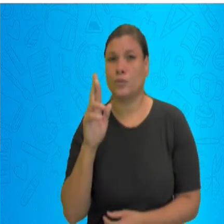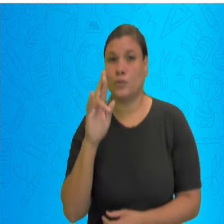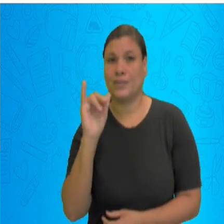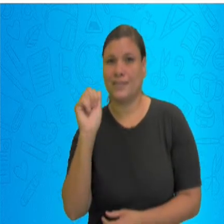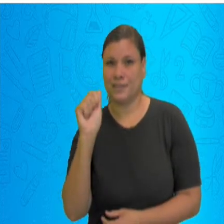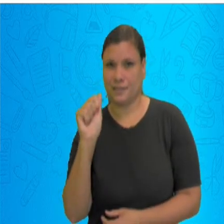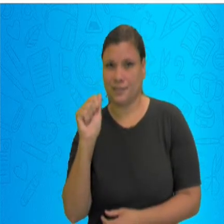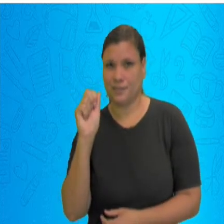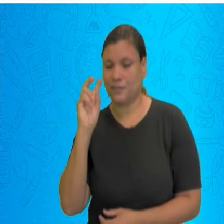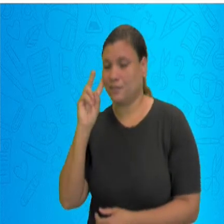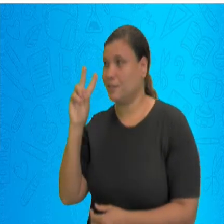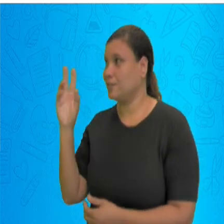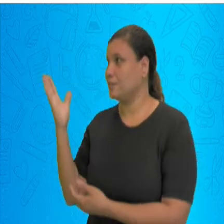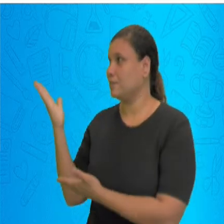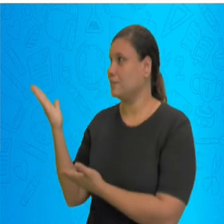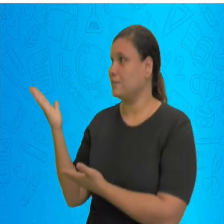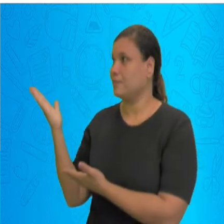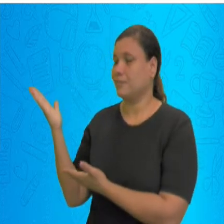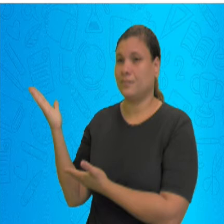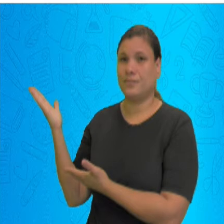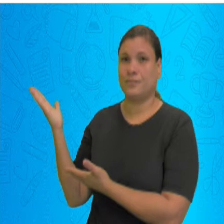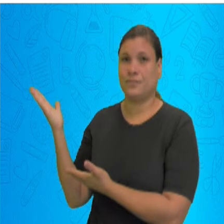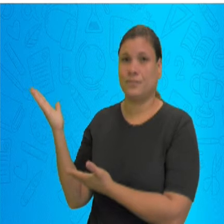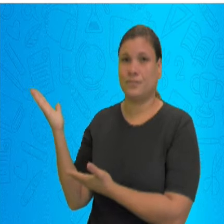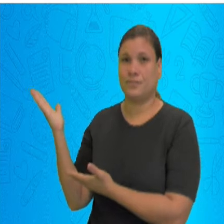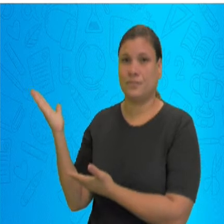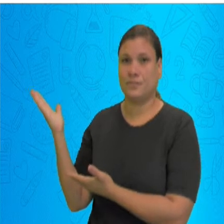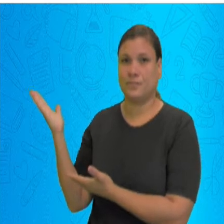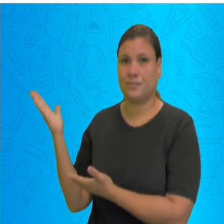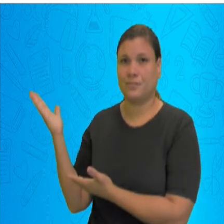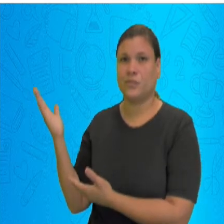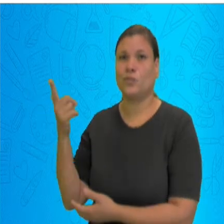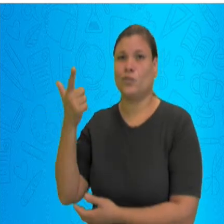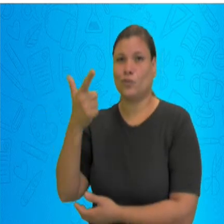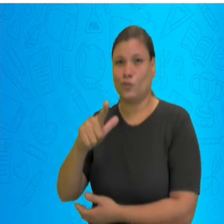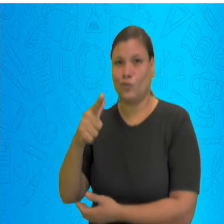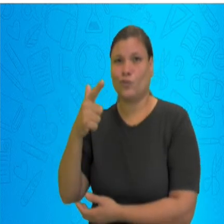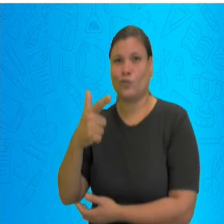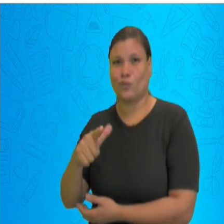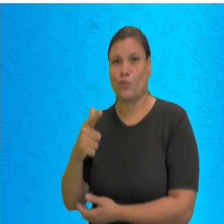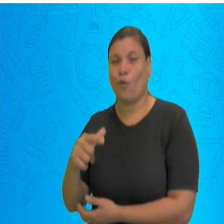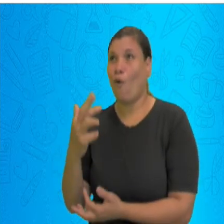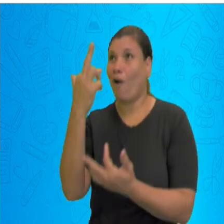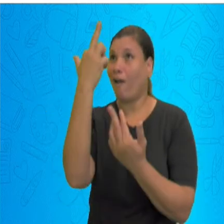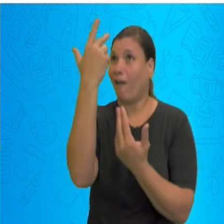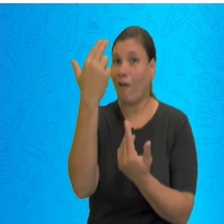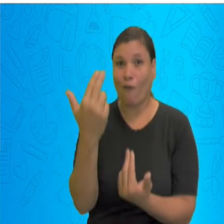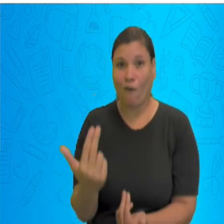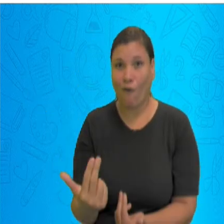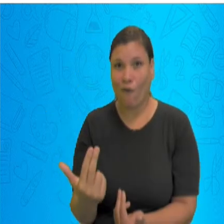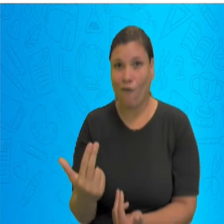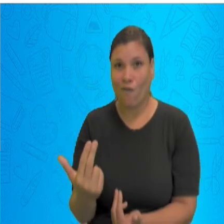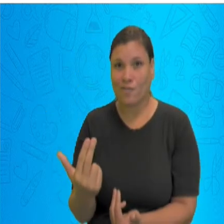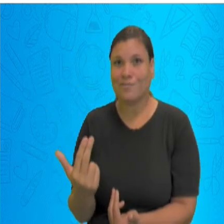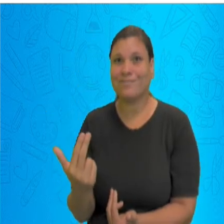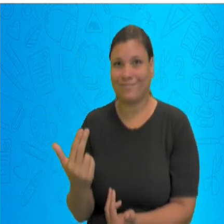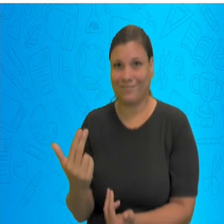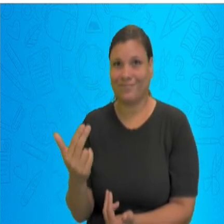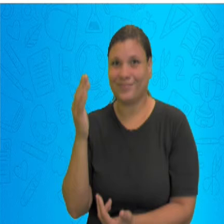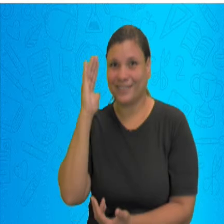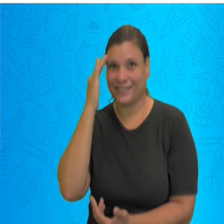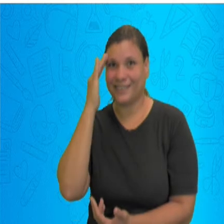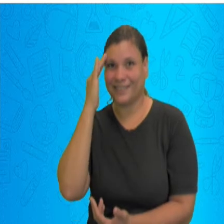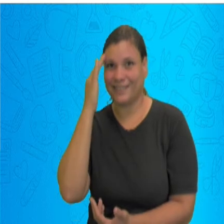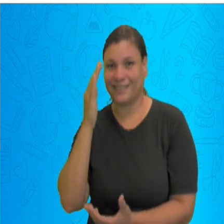Ó, ria. Observem, se repete, não é mesmo? Então é marca de futuro